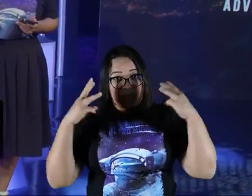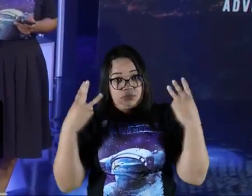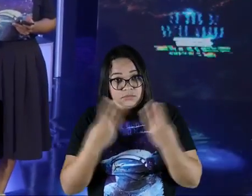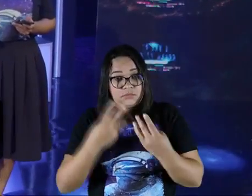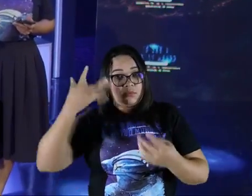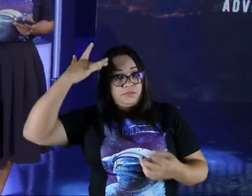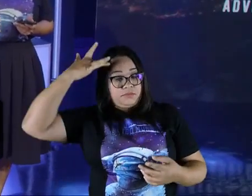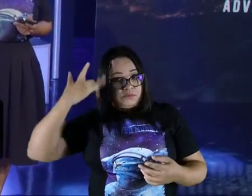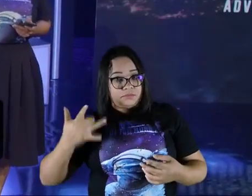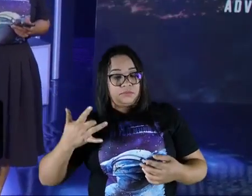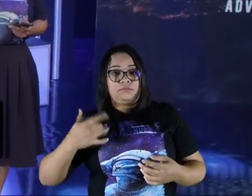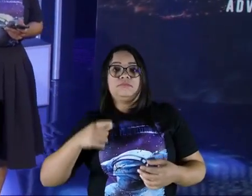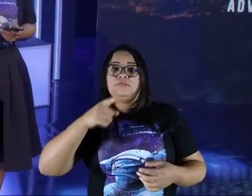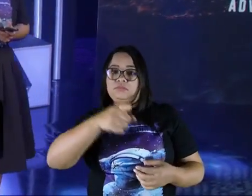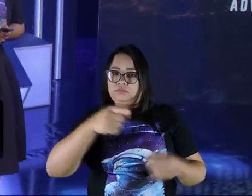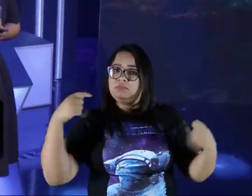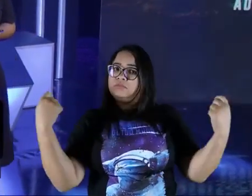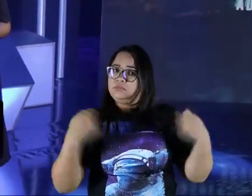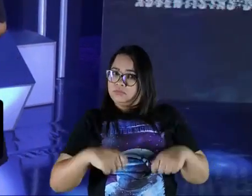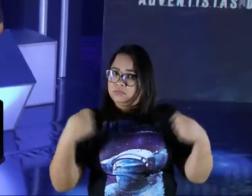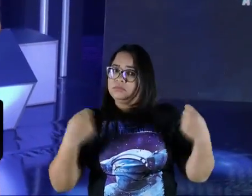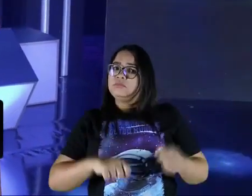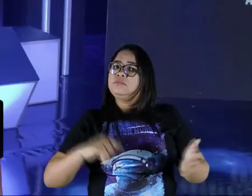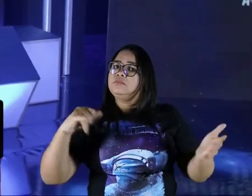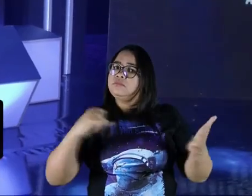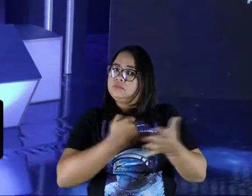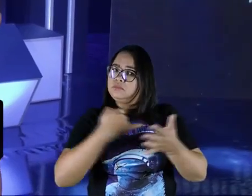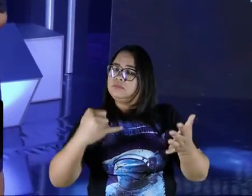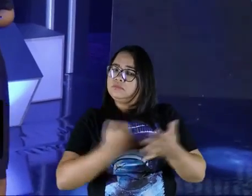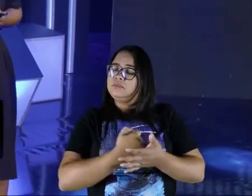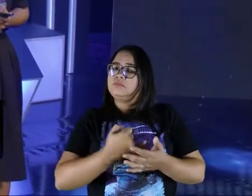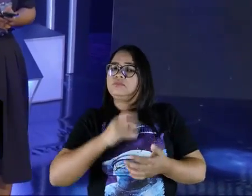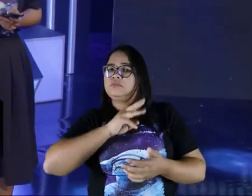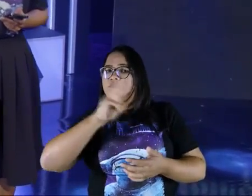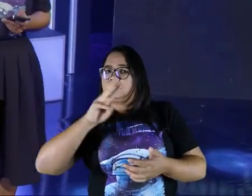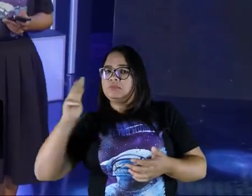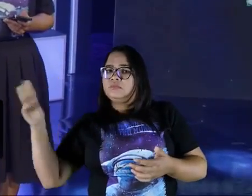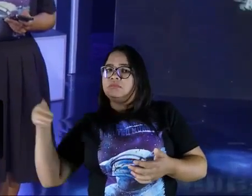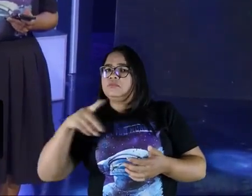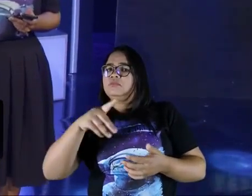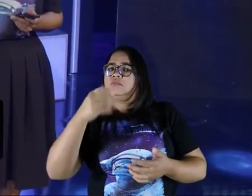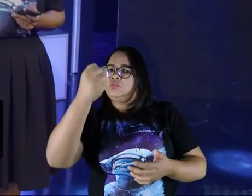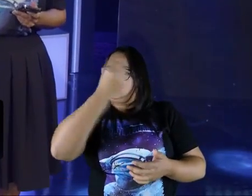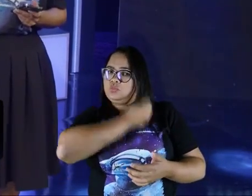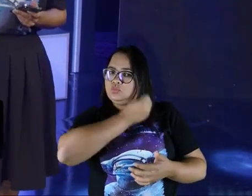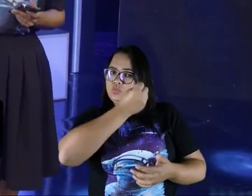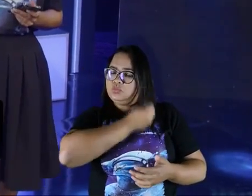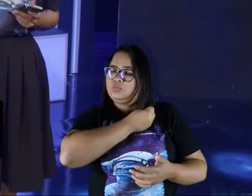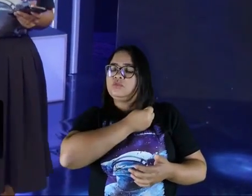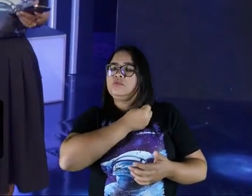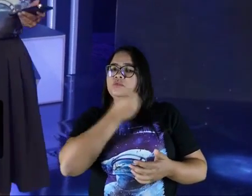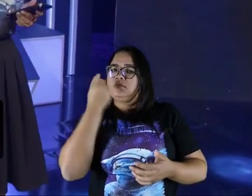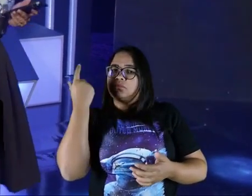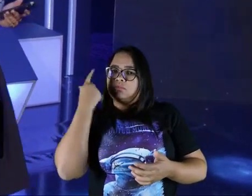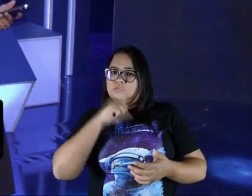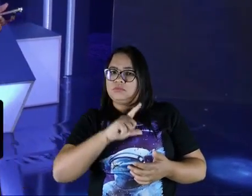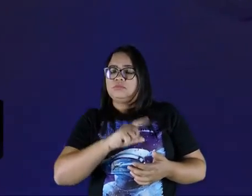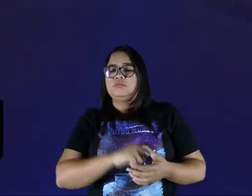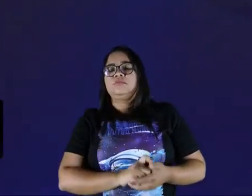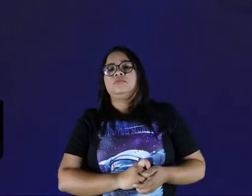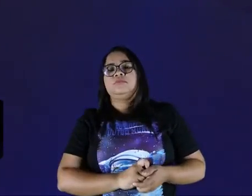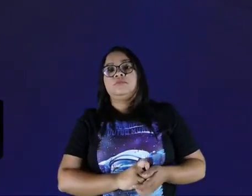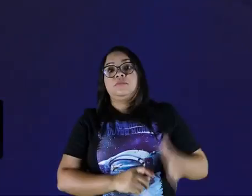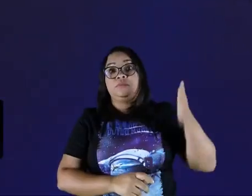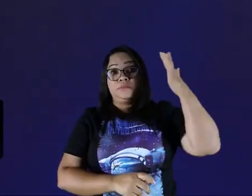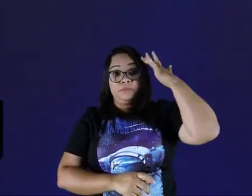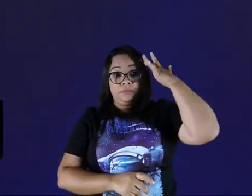nós teremos amanhã, você precisa se inscrever no site para receber o seu número de inscrição. A partir de